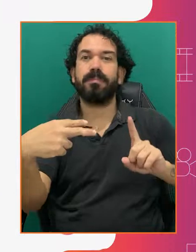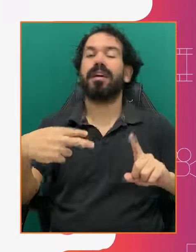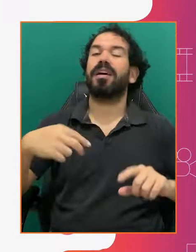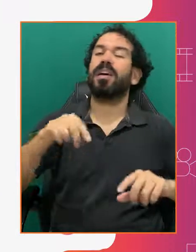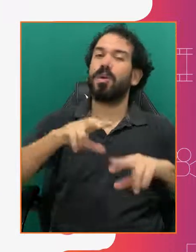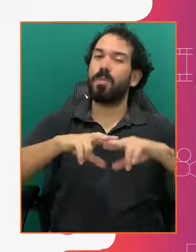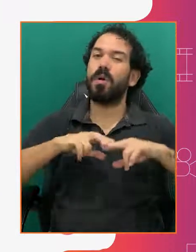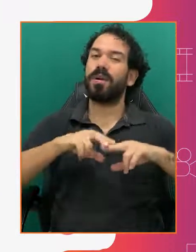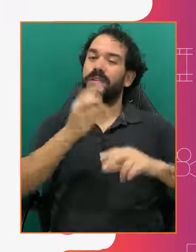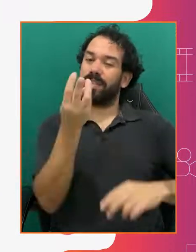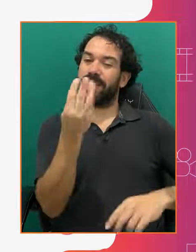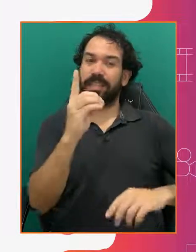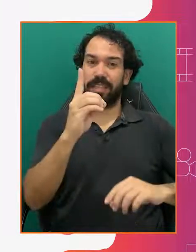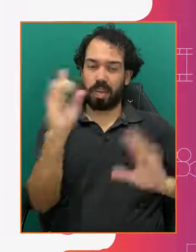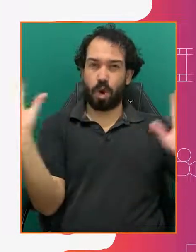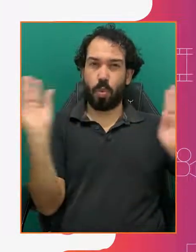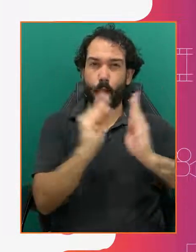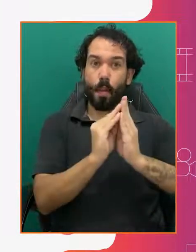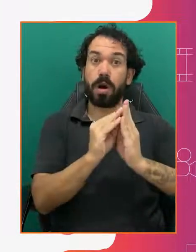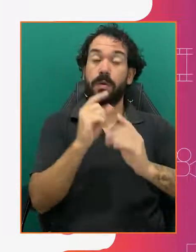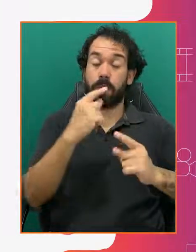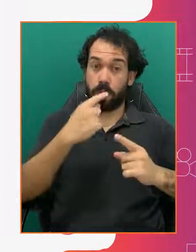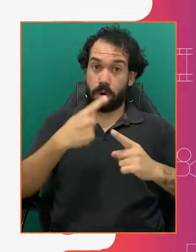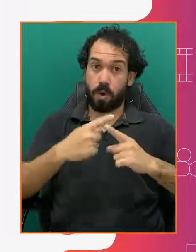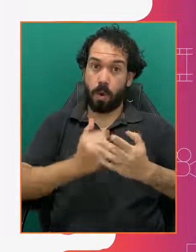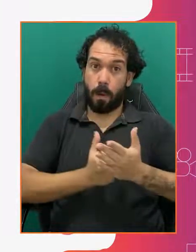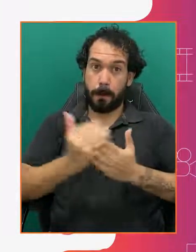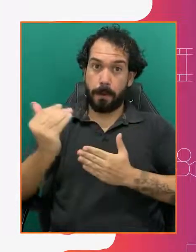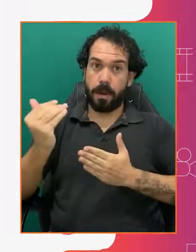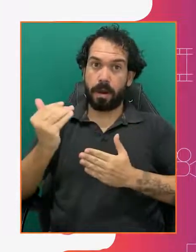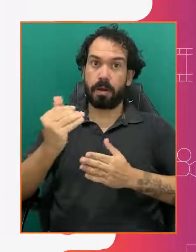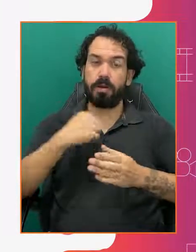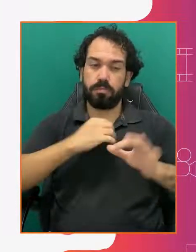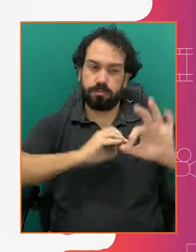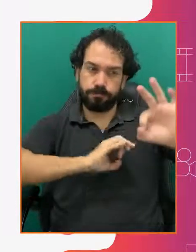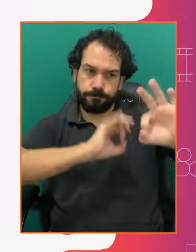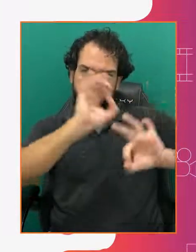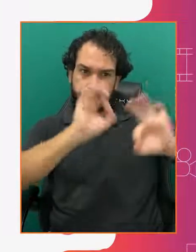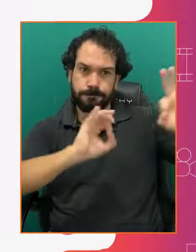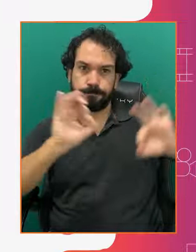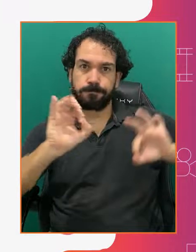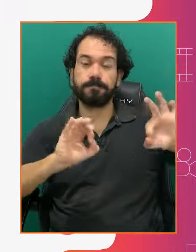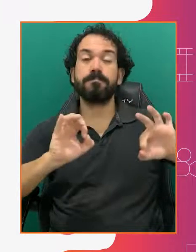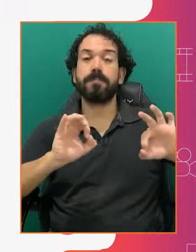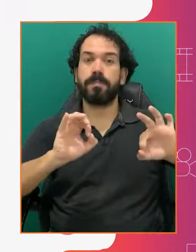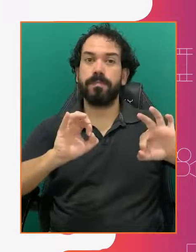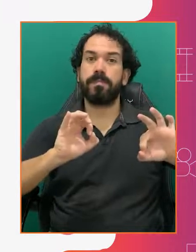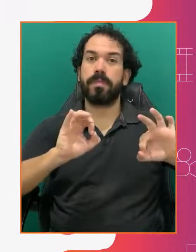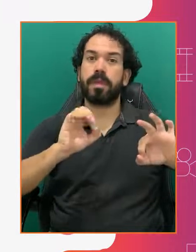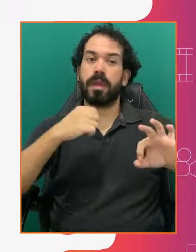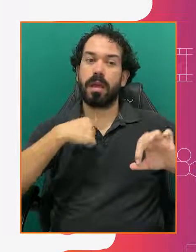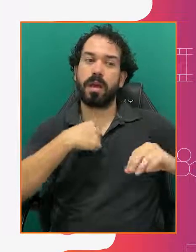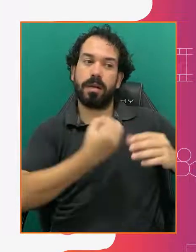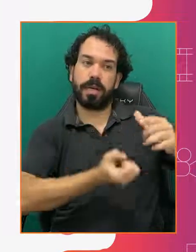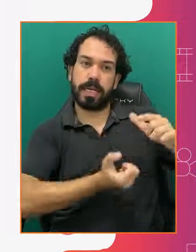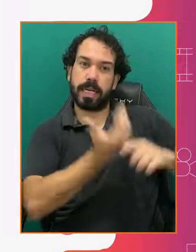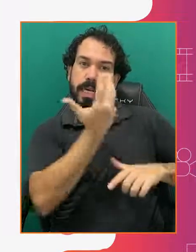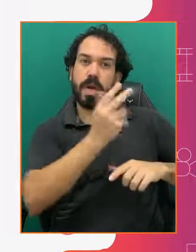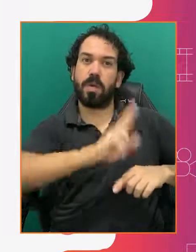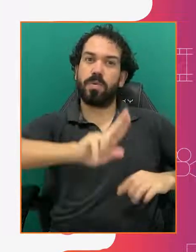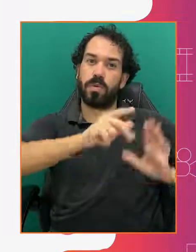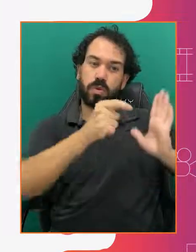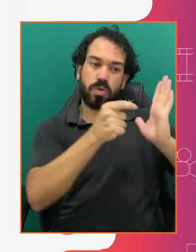forma resumida, consiste em, primeiramente, fazer a modelagem, que é basicamente esculpir